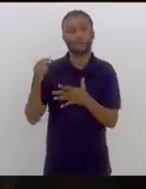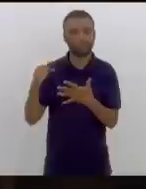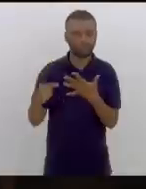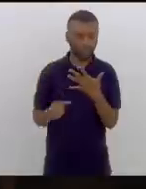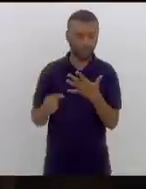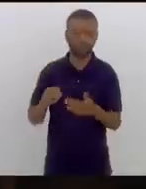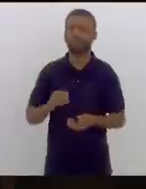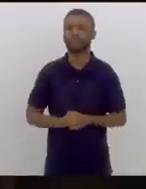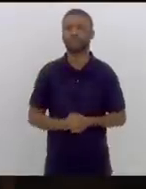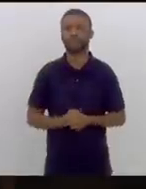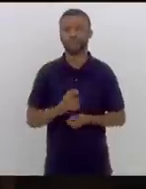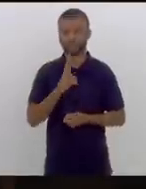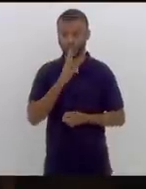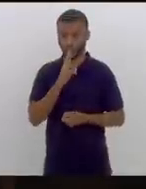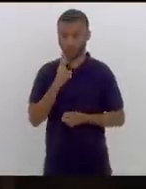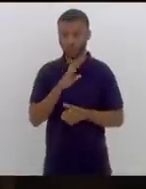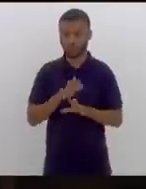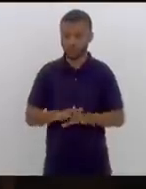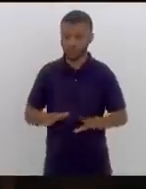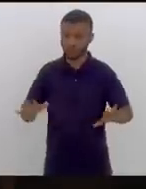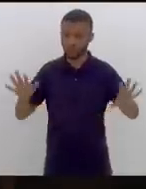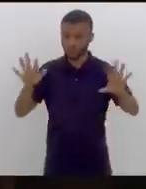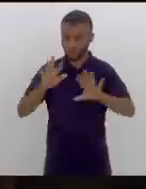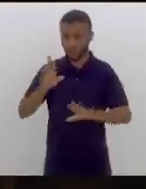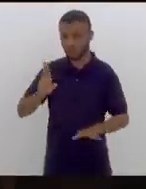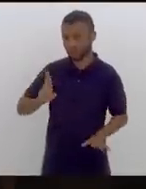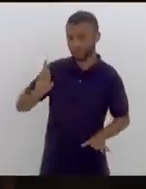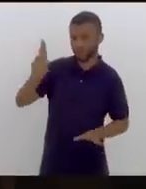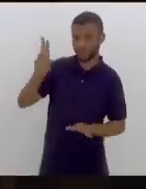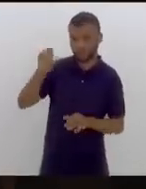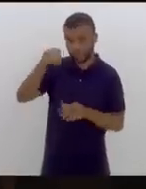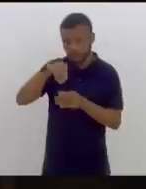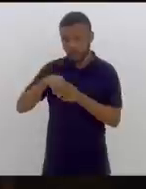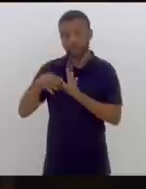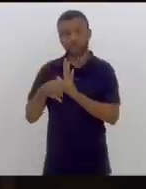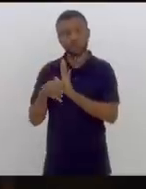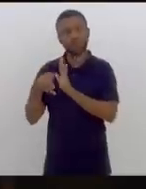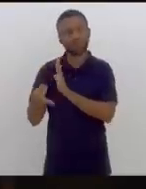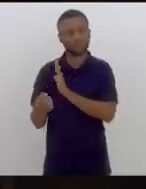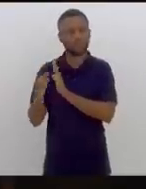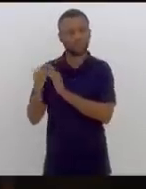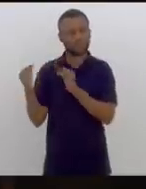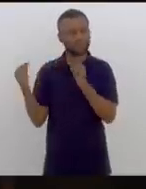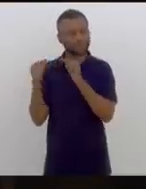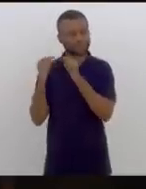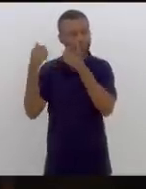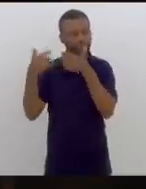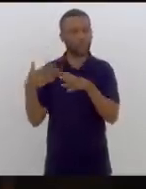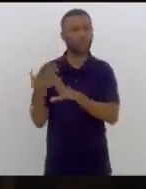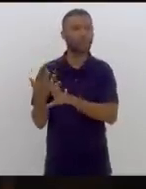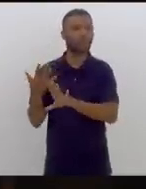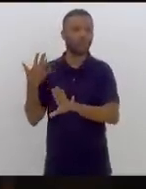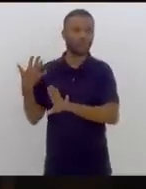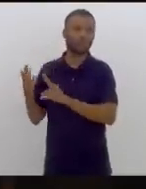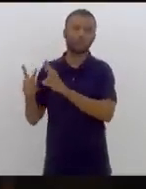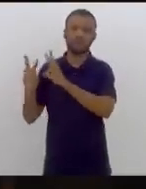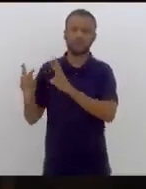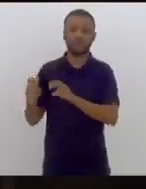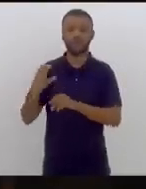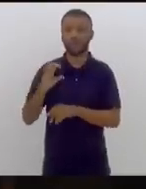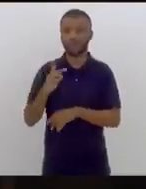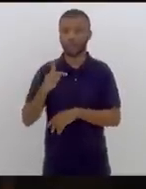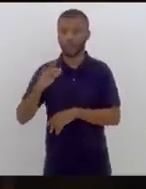respondo como todo como corregedor e até dentro da colocação que o som havia falado com relação ao